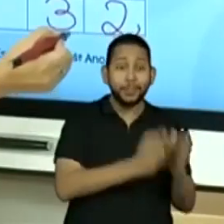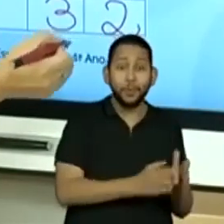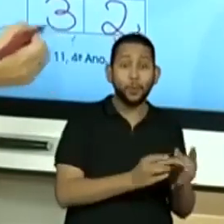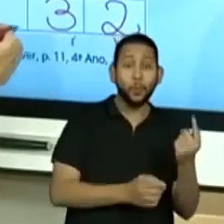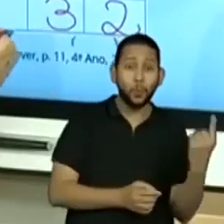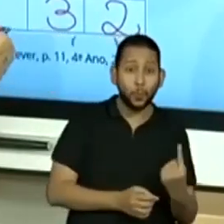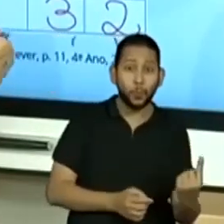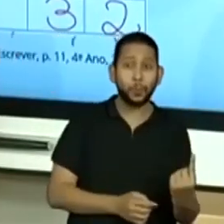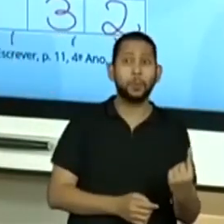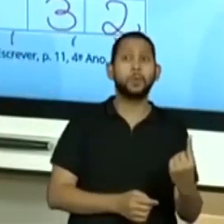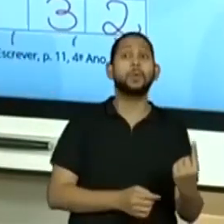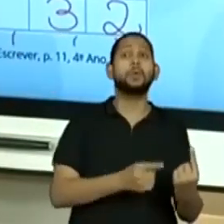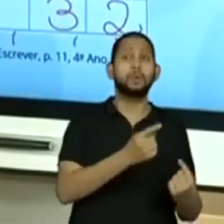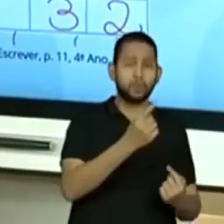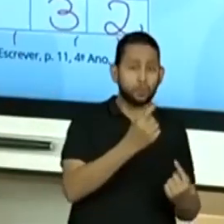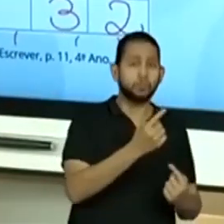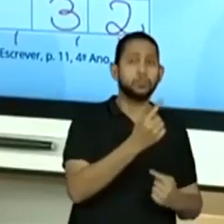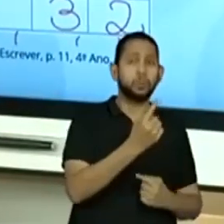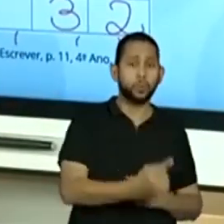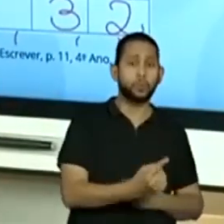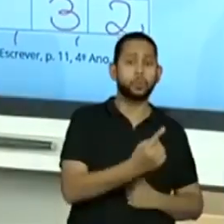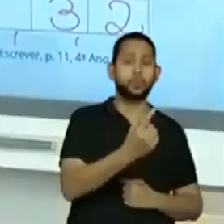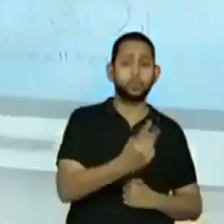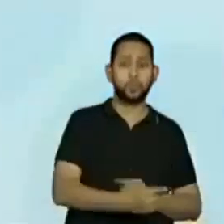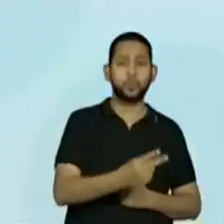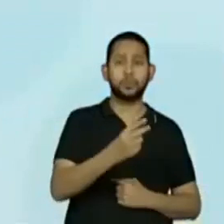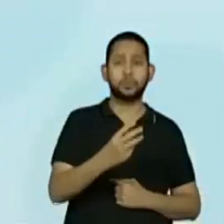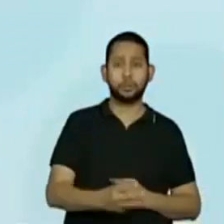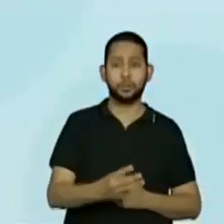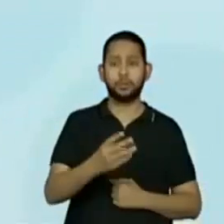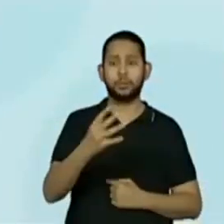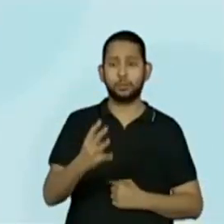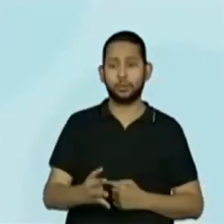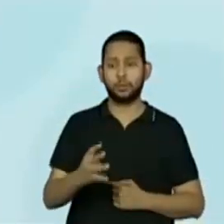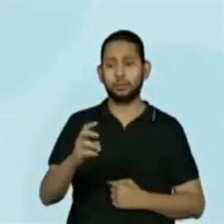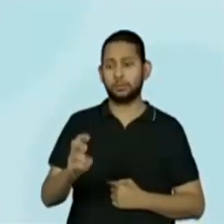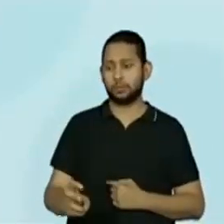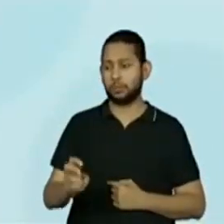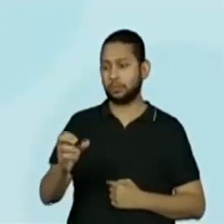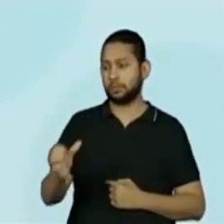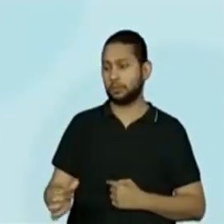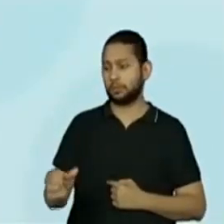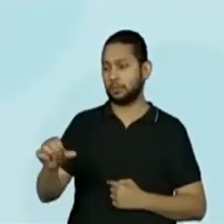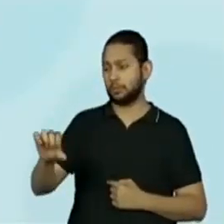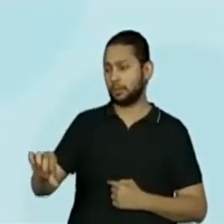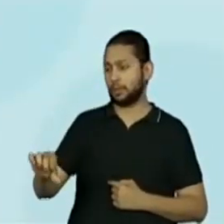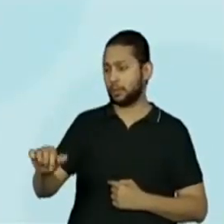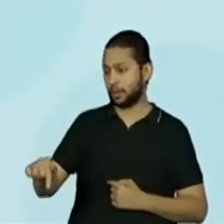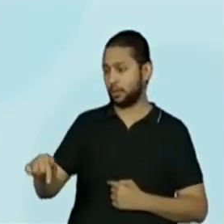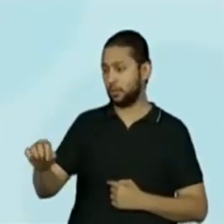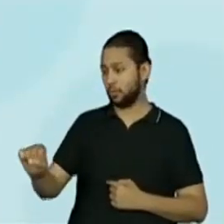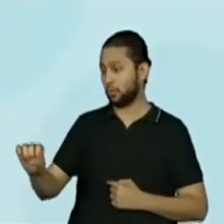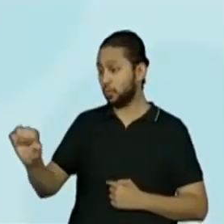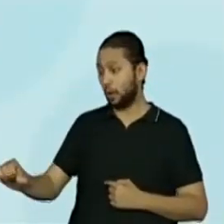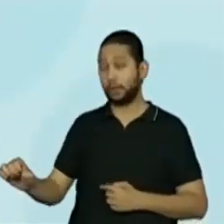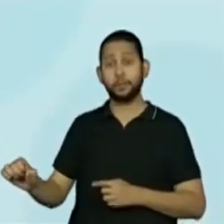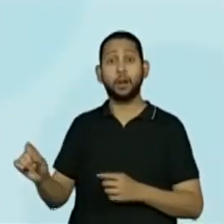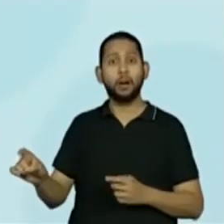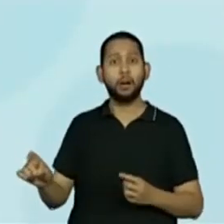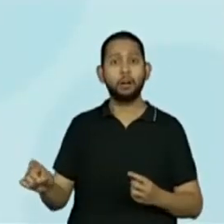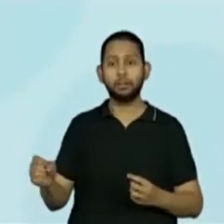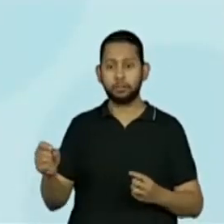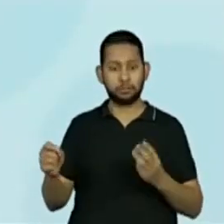1, 2, 3, 4, 5, 6, 7, 8, 9. Com essas três classes,